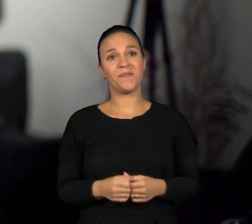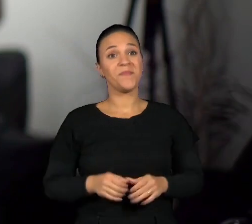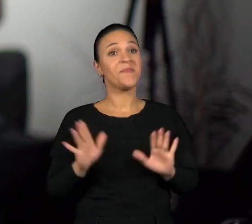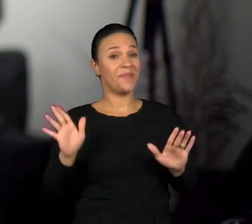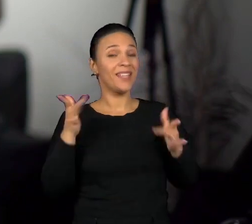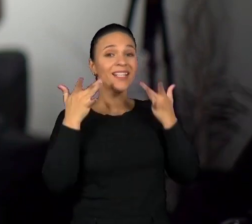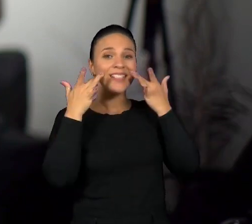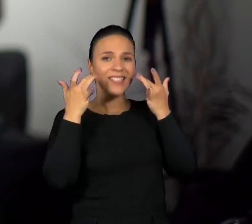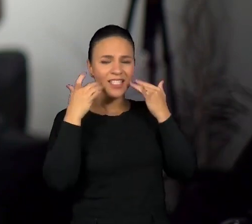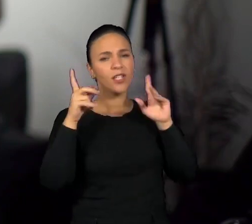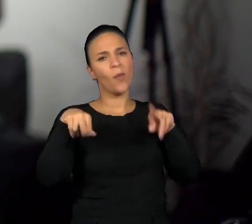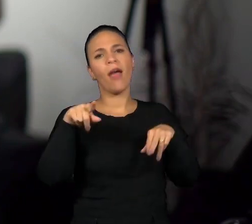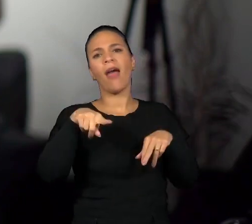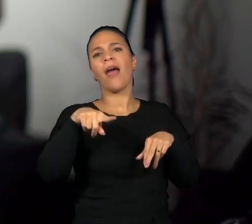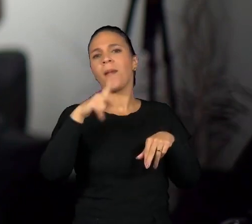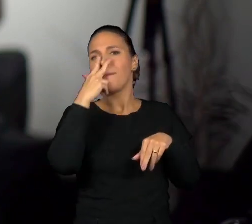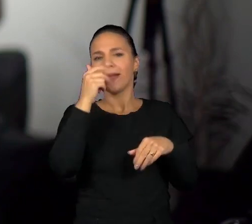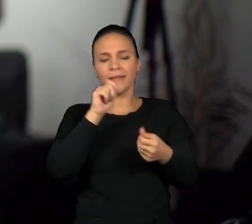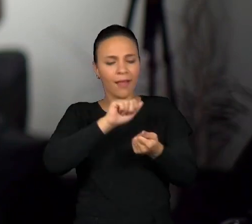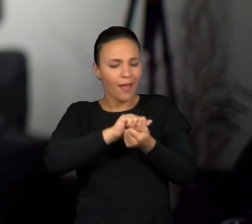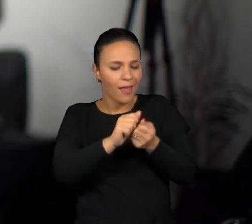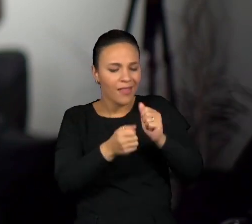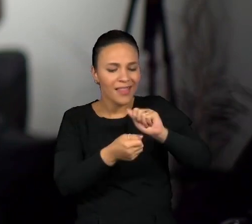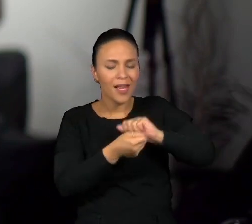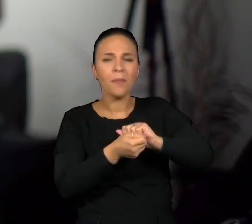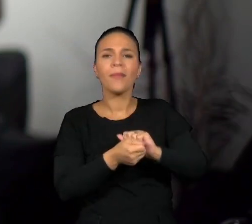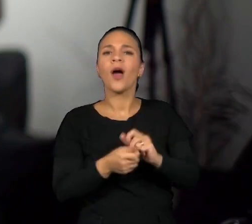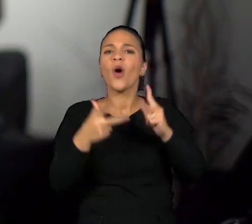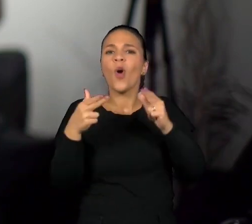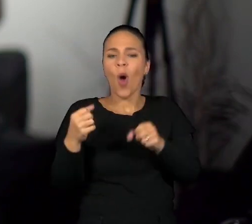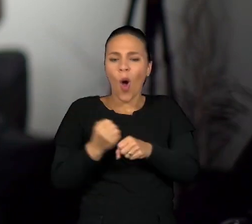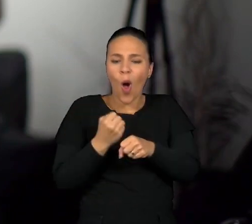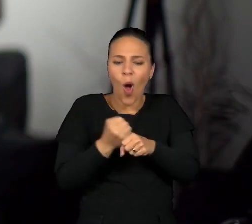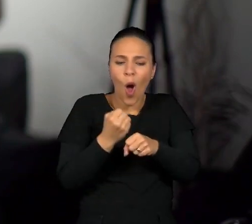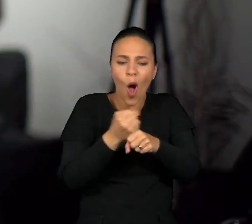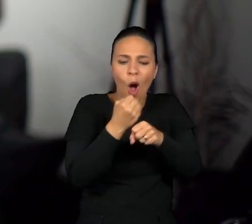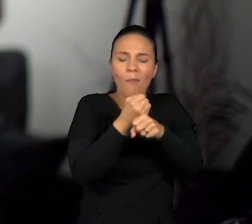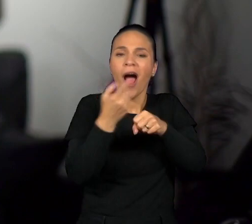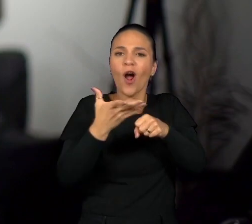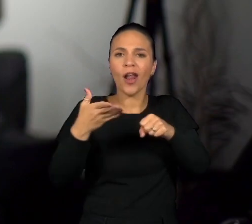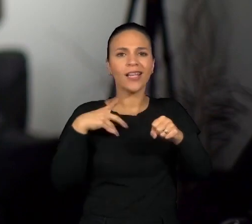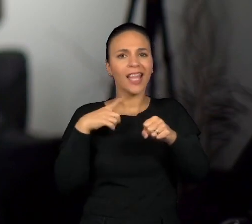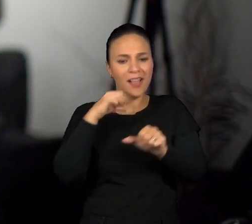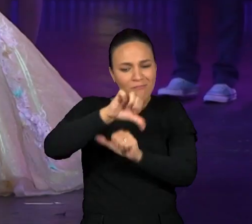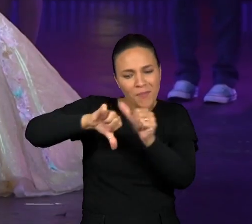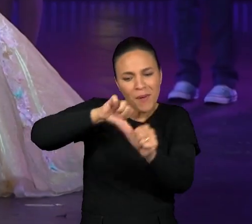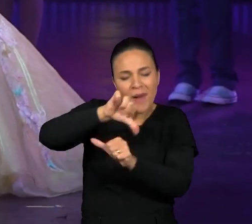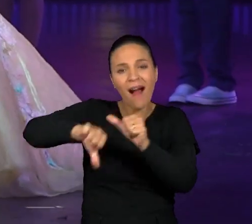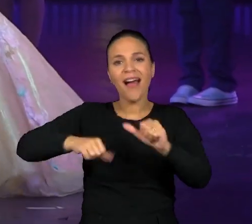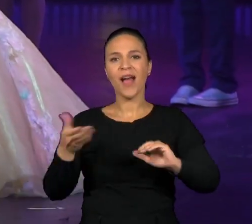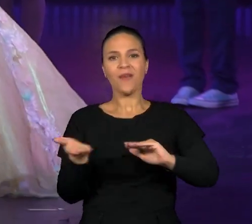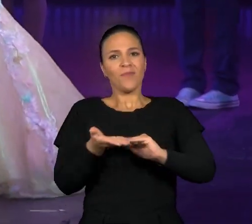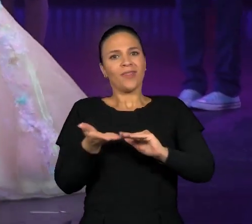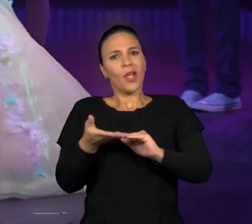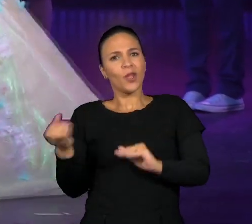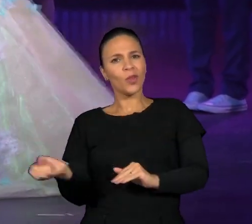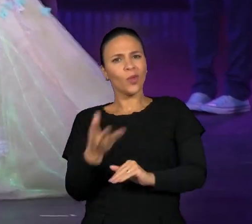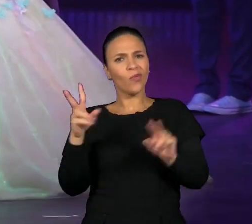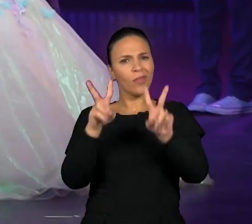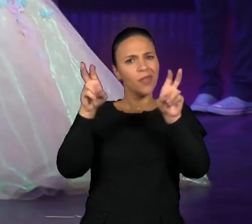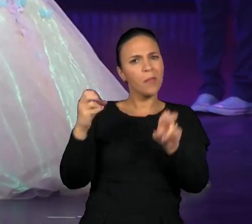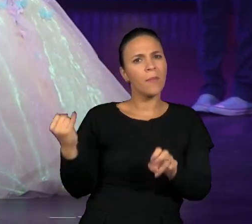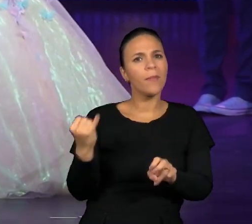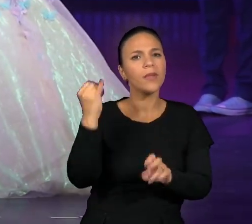uma reconstrução, né? A gente está fazendo de uma maneira mais moderna, onde a gente aborda temas importantes de maneiras